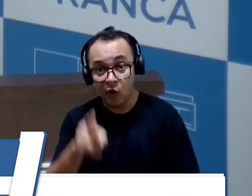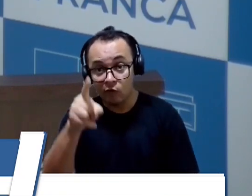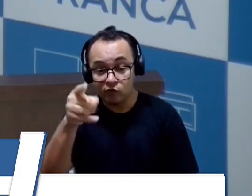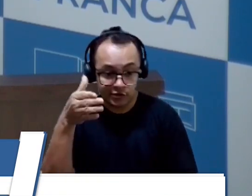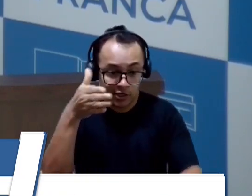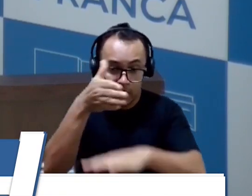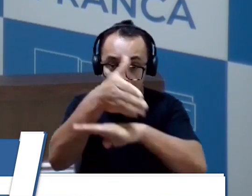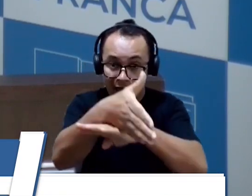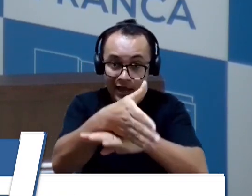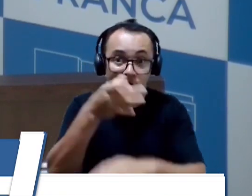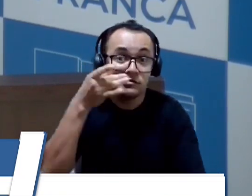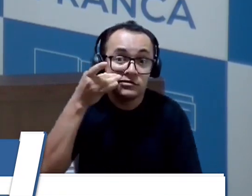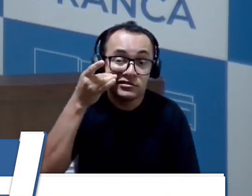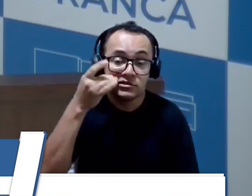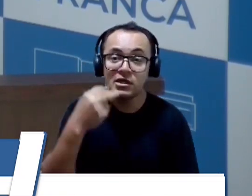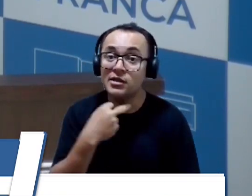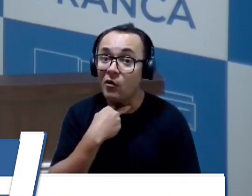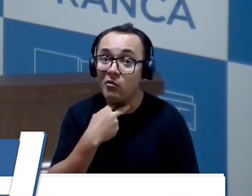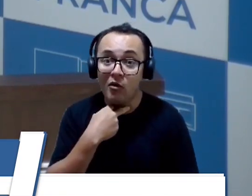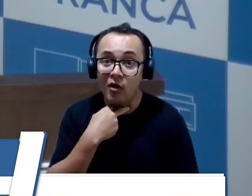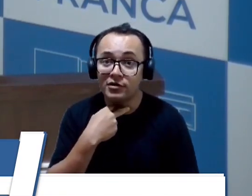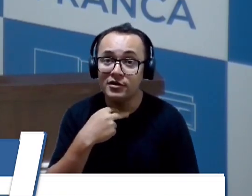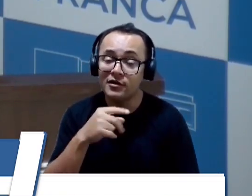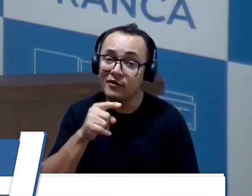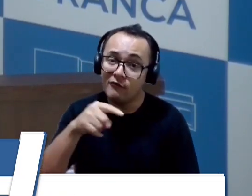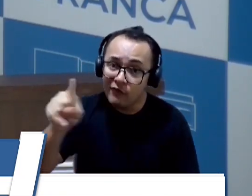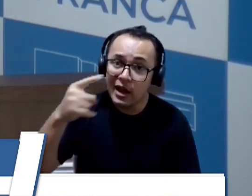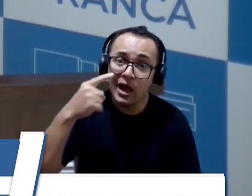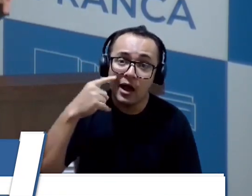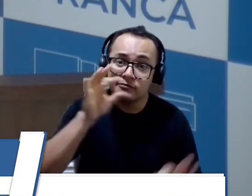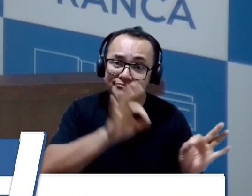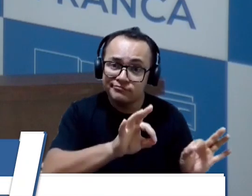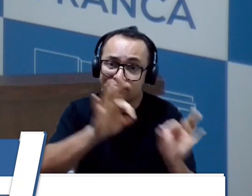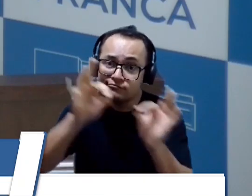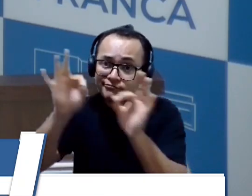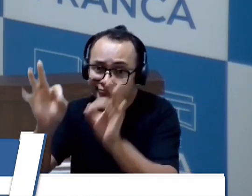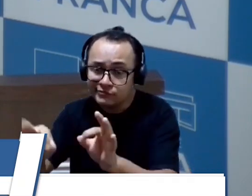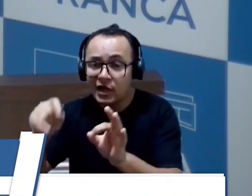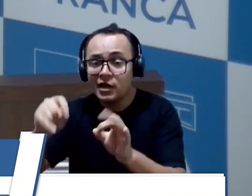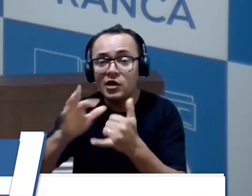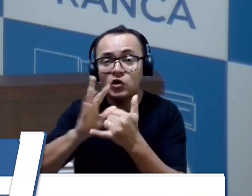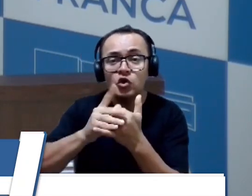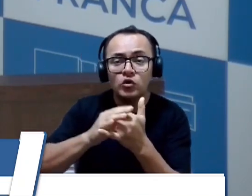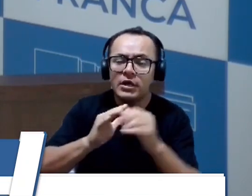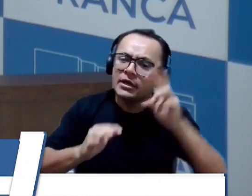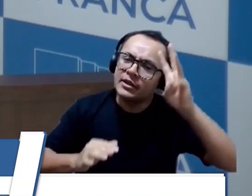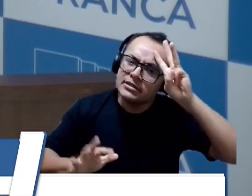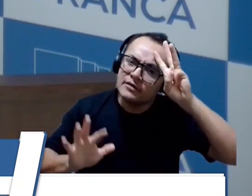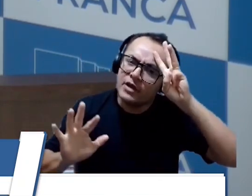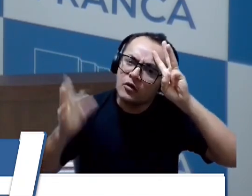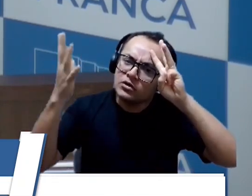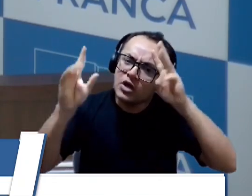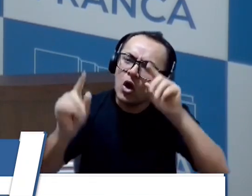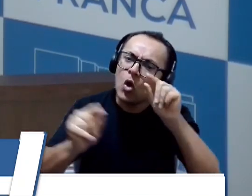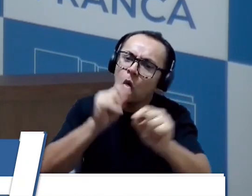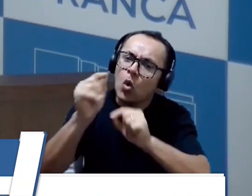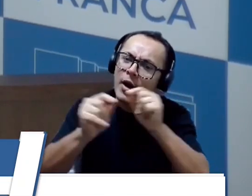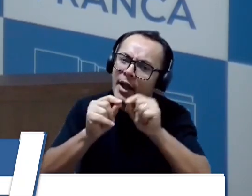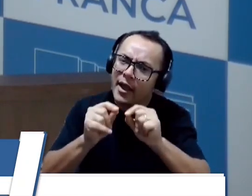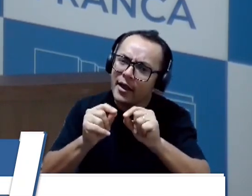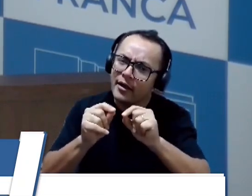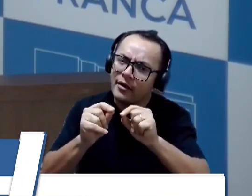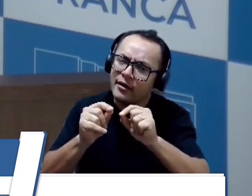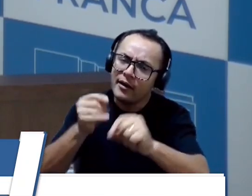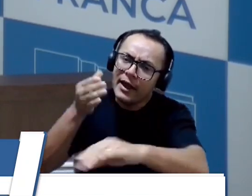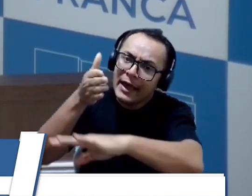Câmara, procura assistir no YouTube o que foi aconteceu na terça-feira, procura entrar na